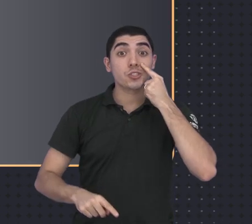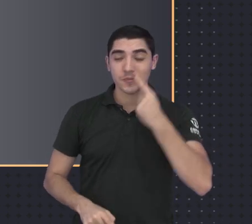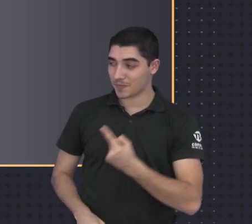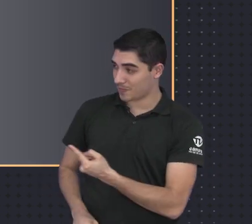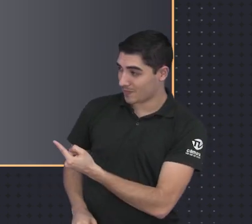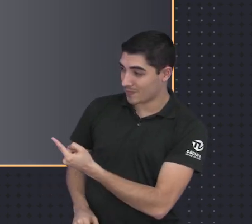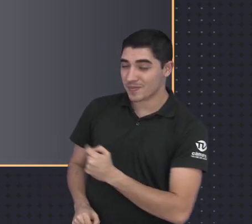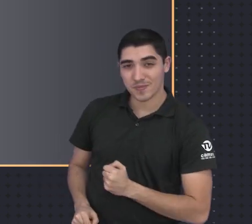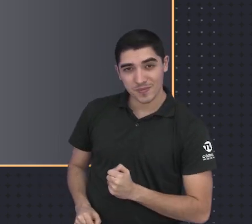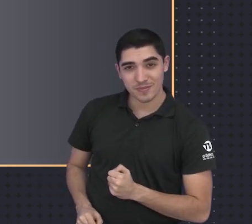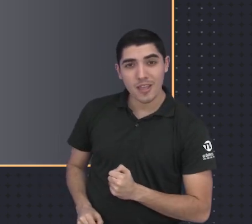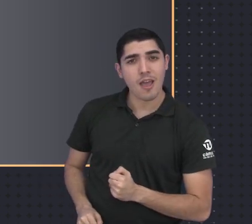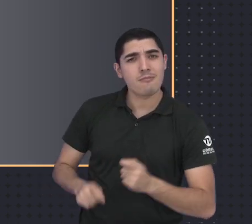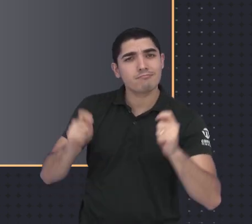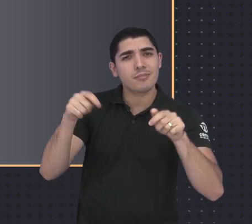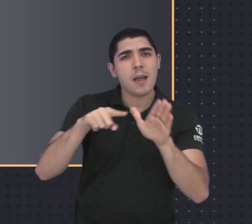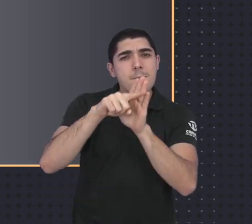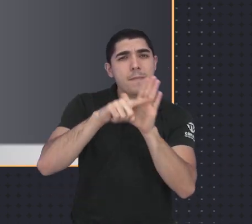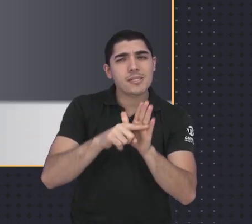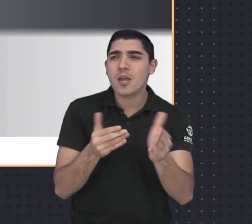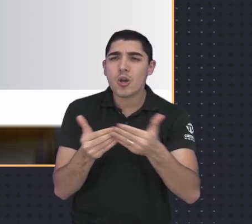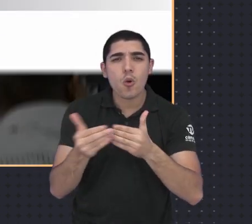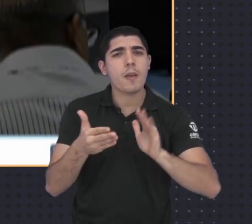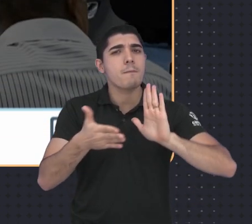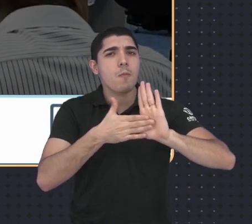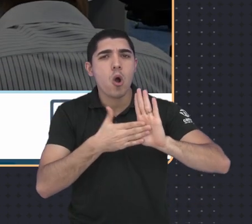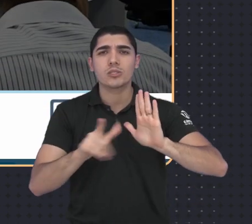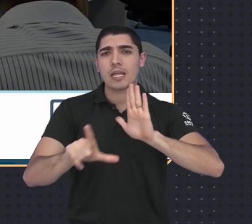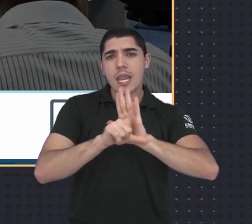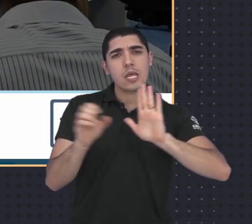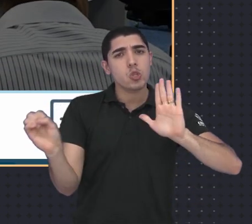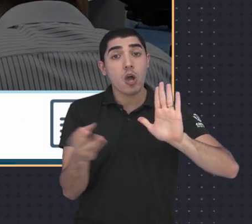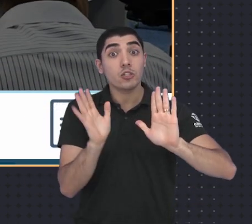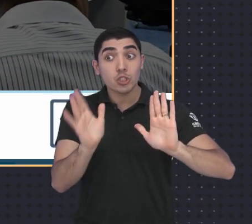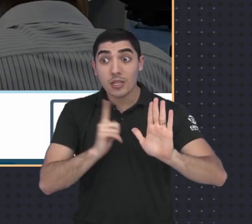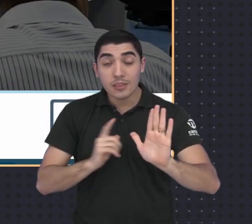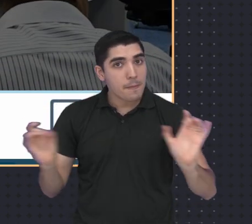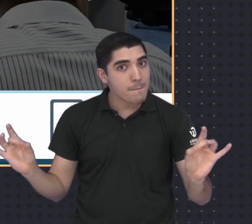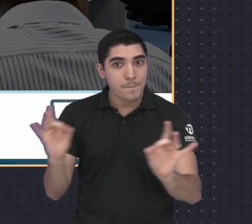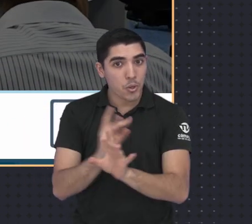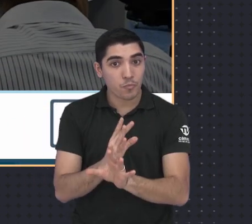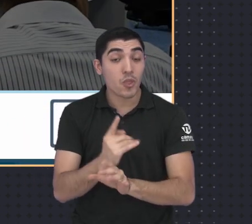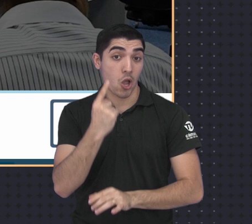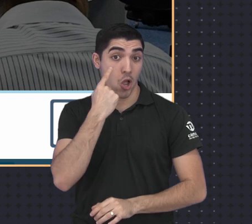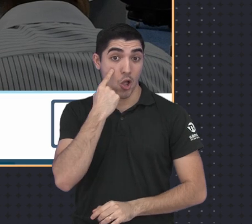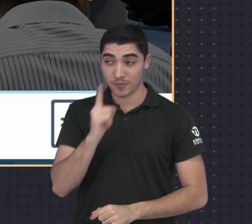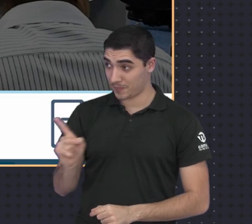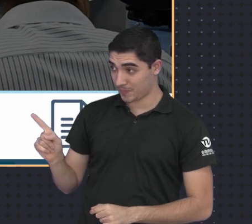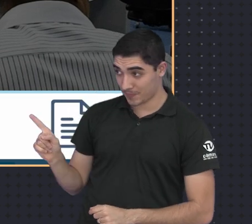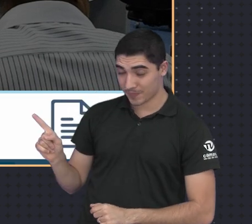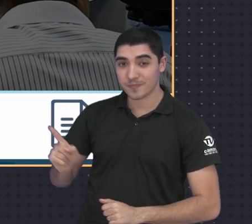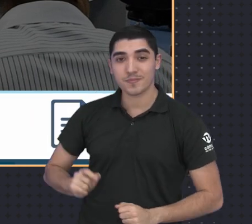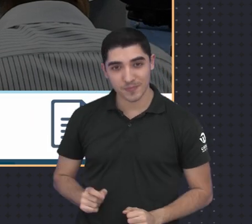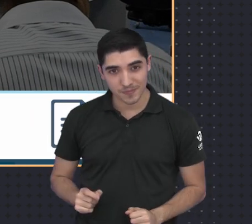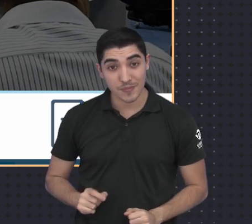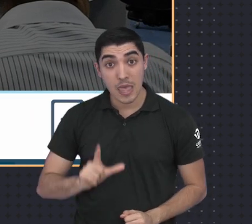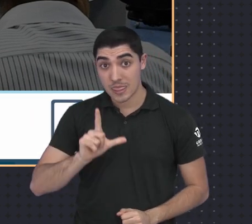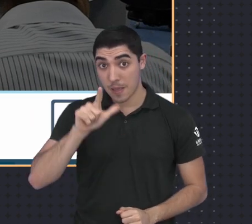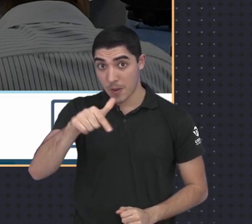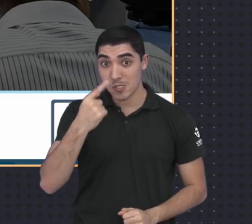da Câmara você pode pesquisar todas as propostas sancionadas que já estão em vigor em São José. Basta clicar em